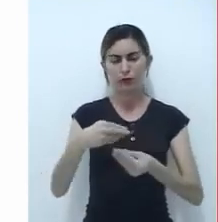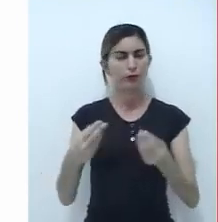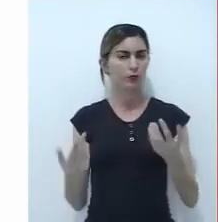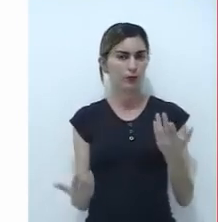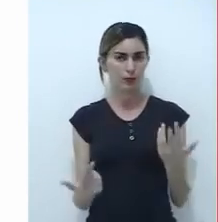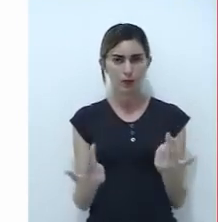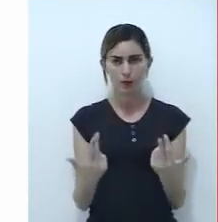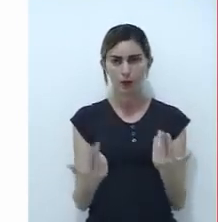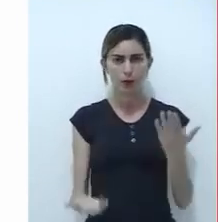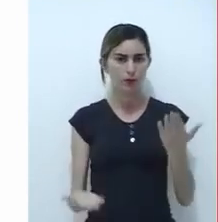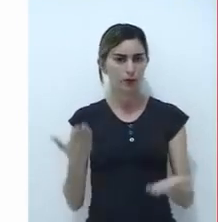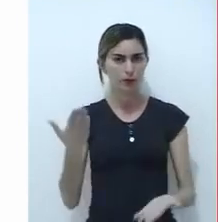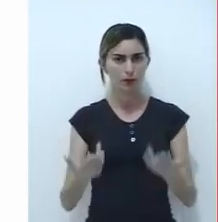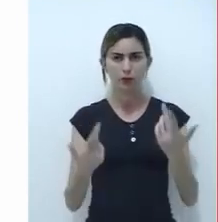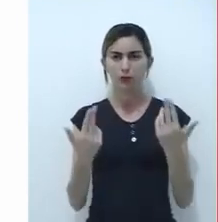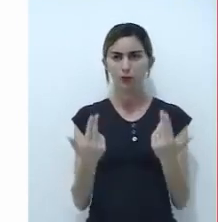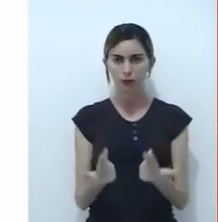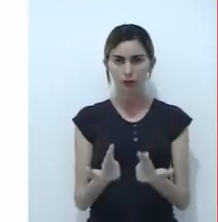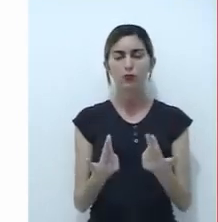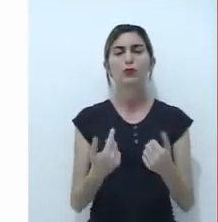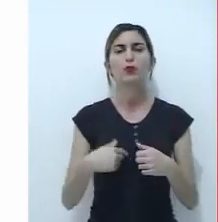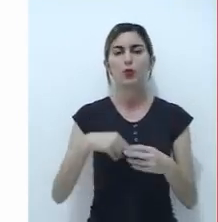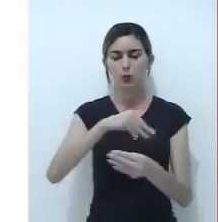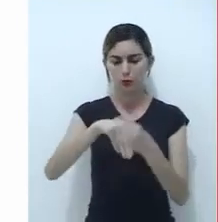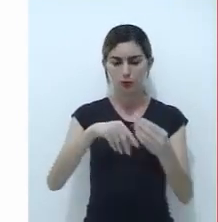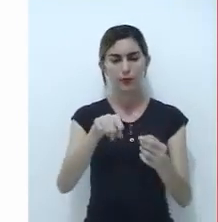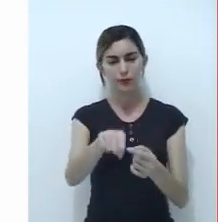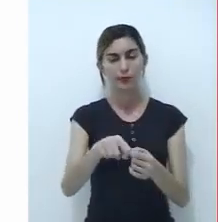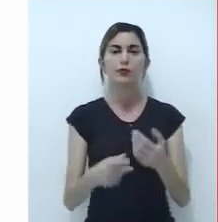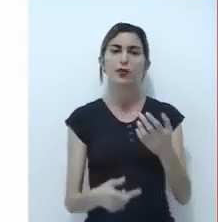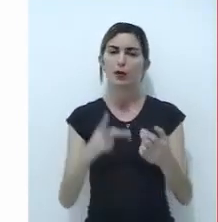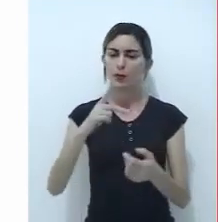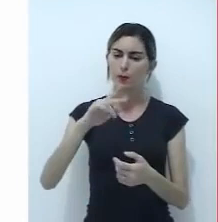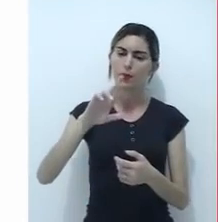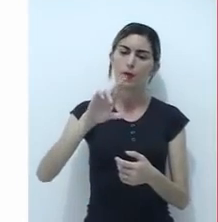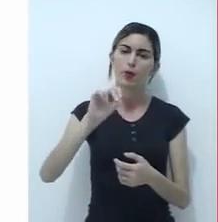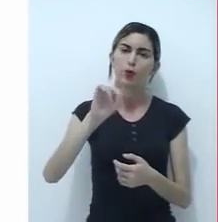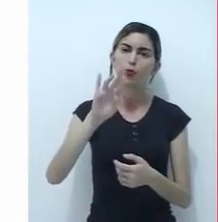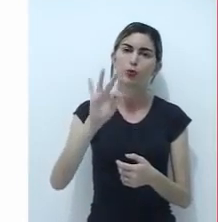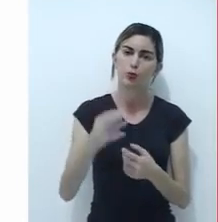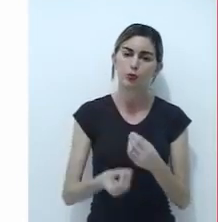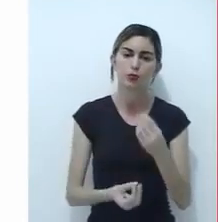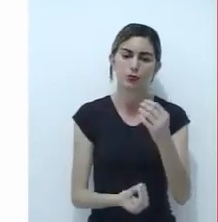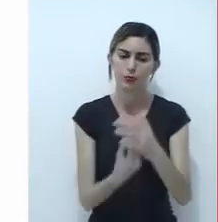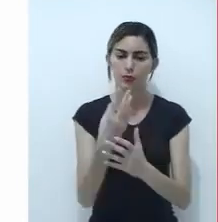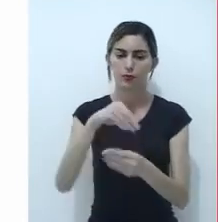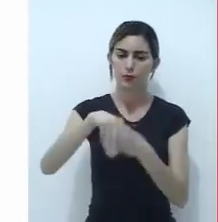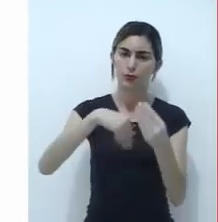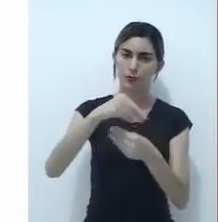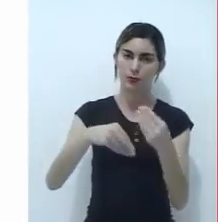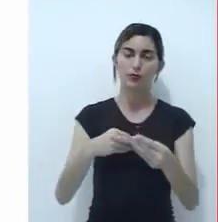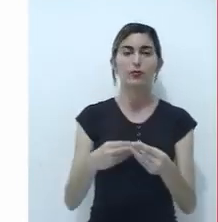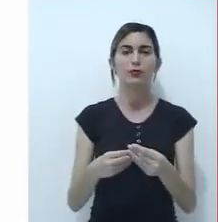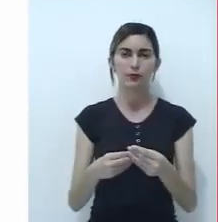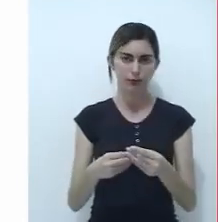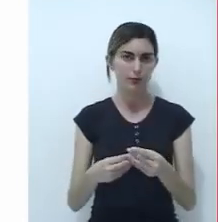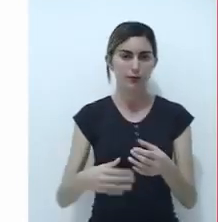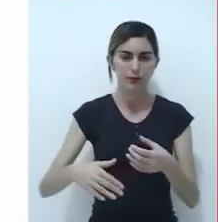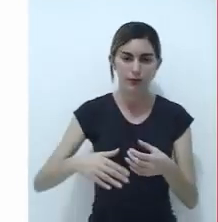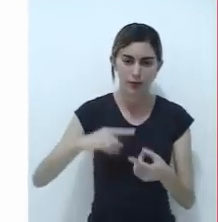reagentes vai ser a mesma quantidade de massa que eu tenho que ter nos produtos se o sistema estiver